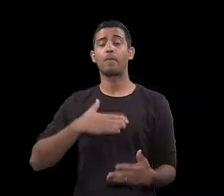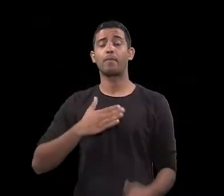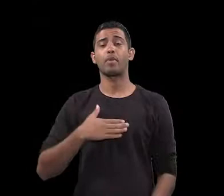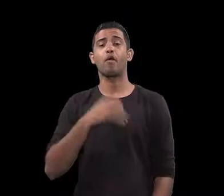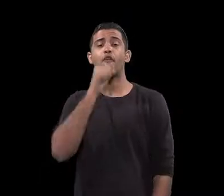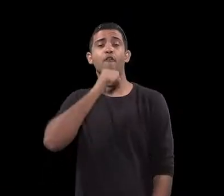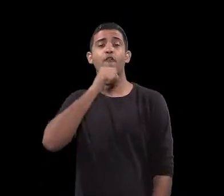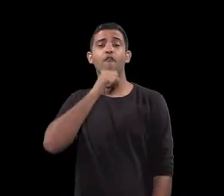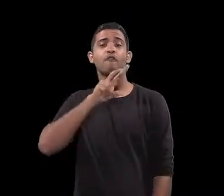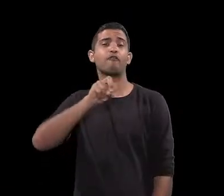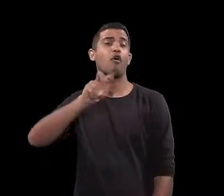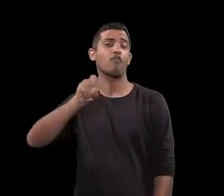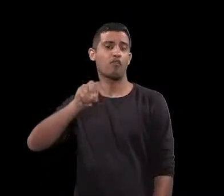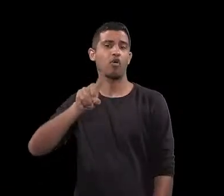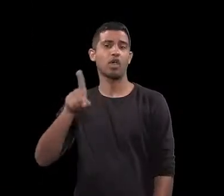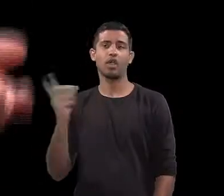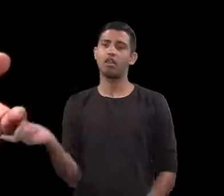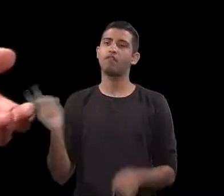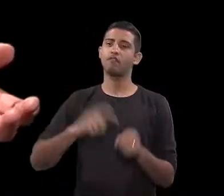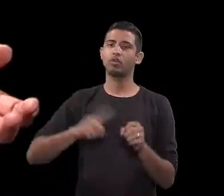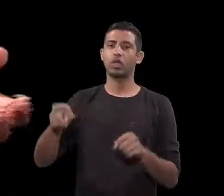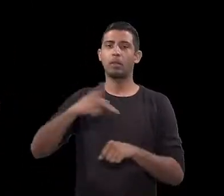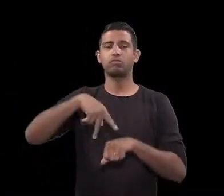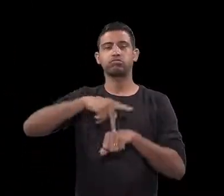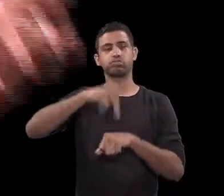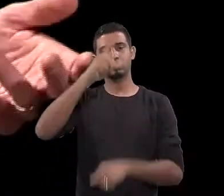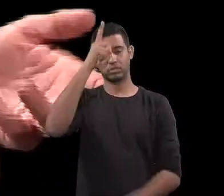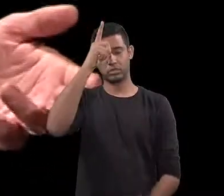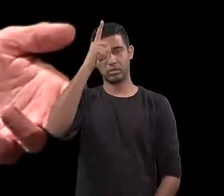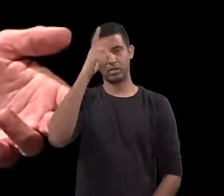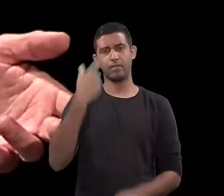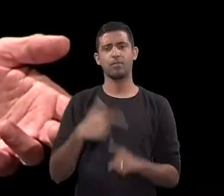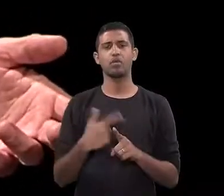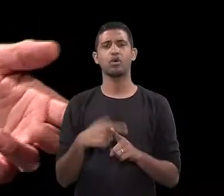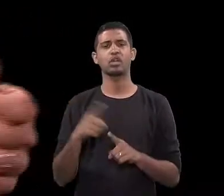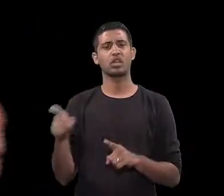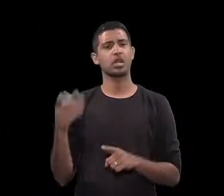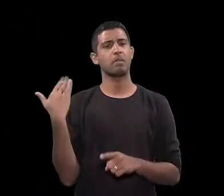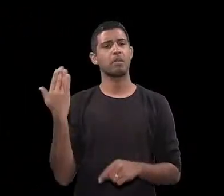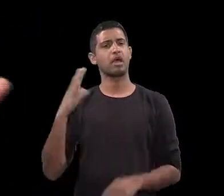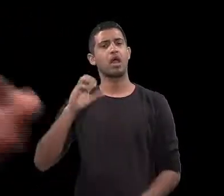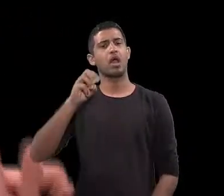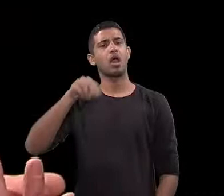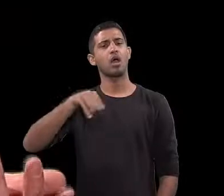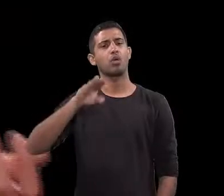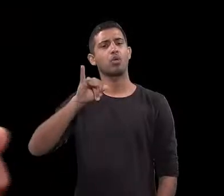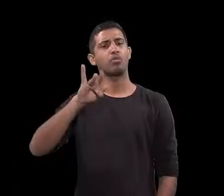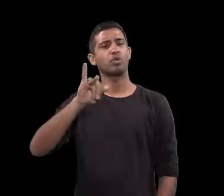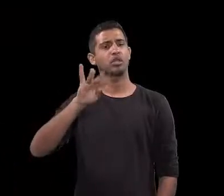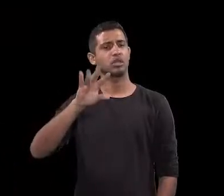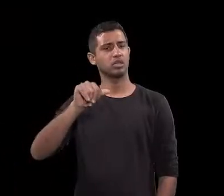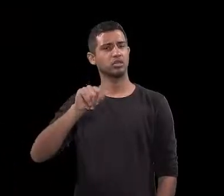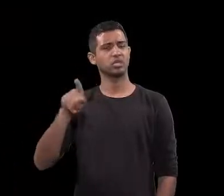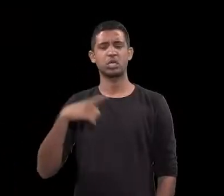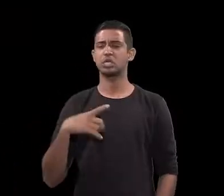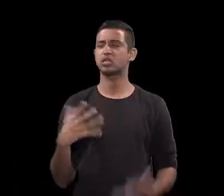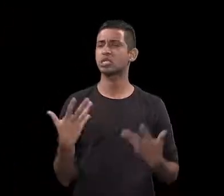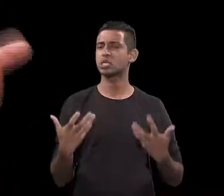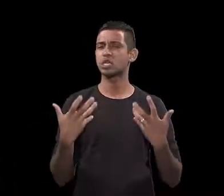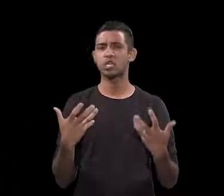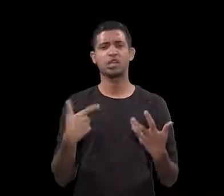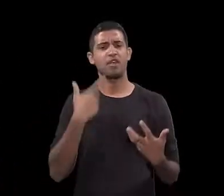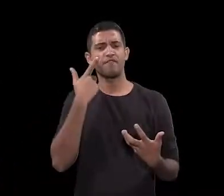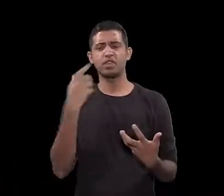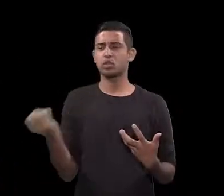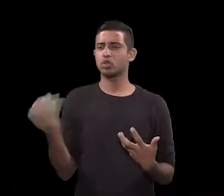Foi só meu avô que voltou para a Alemanha, meu bisavô que voltou para a Alemanha porque ele era comunista, então ele